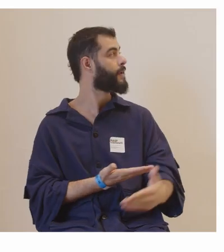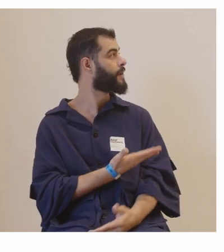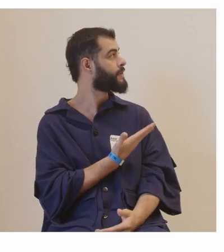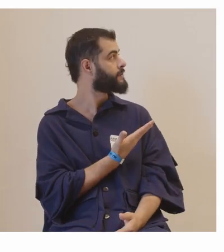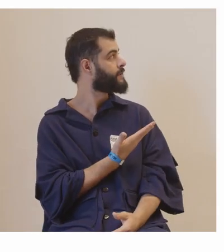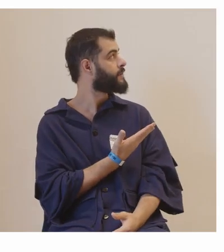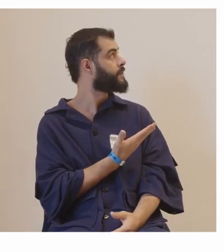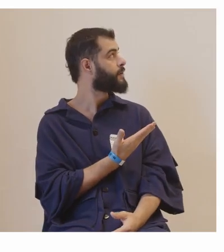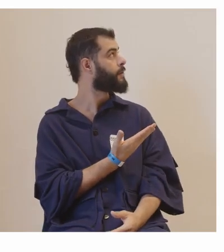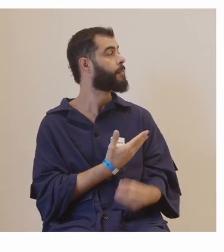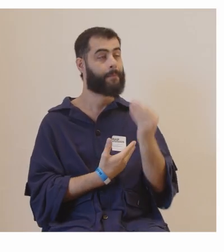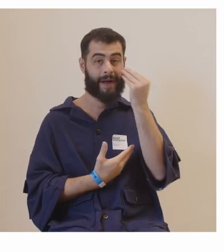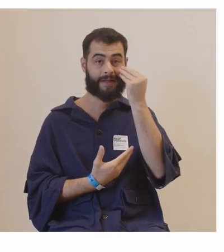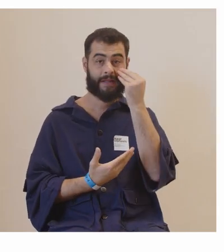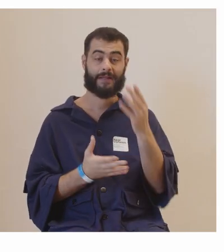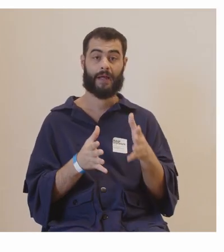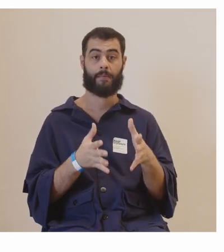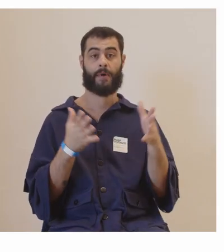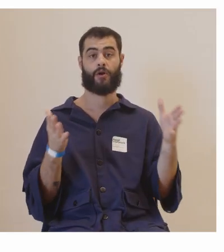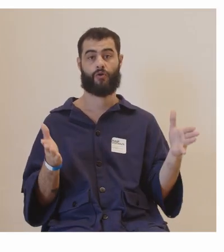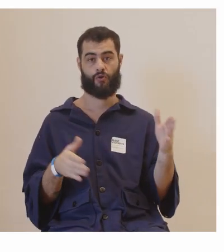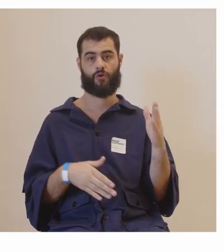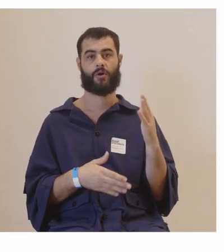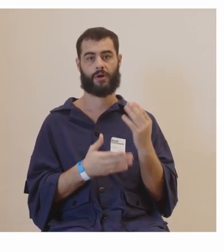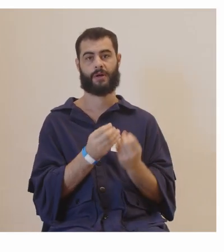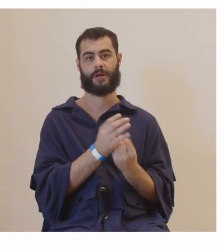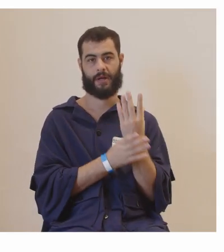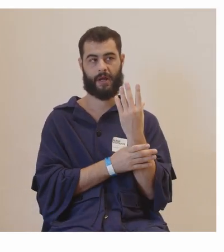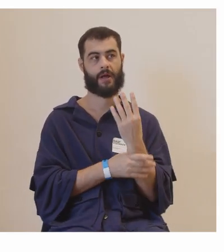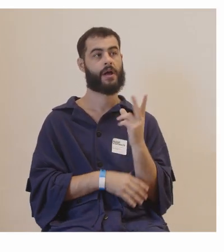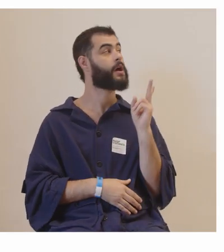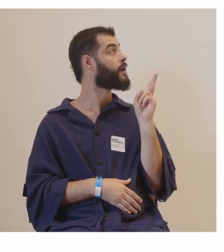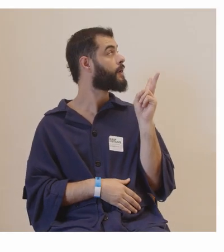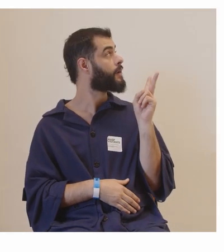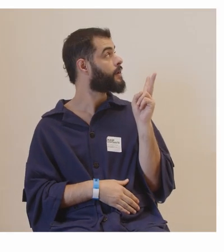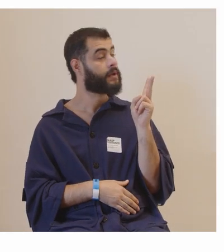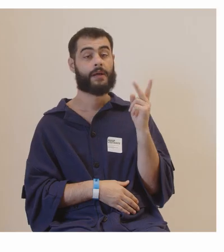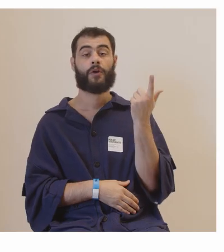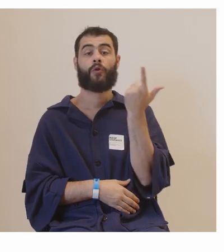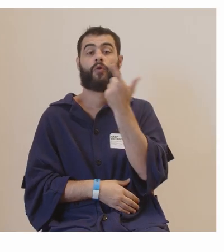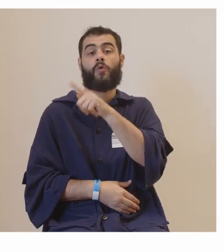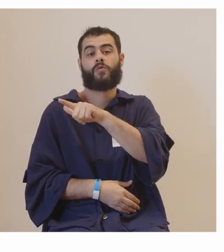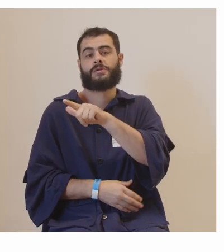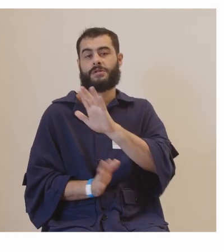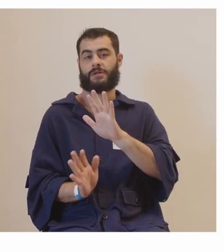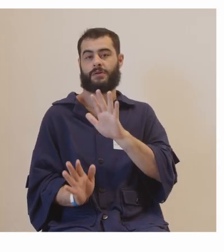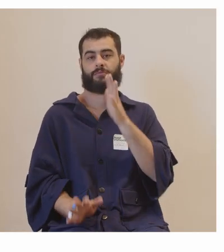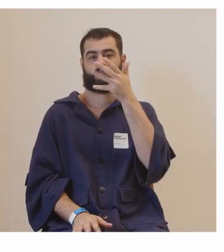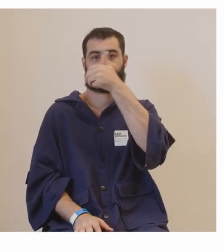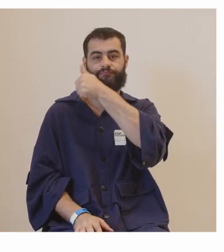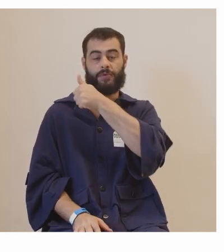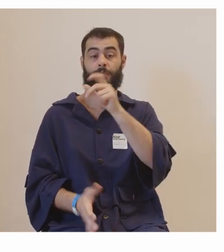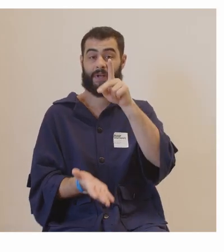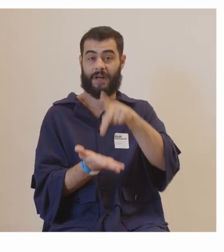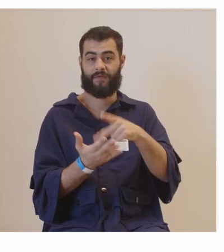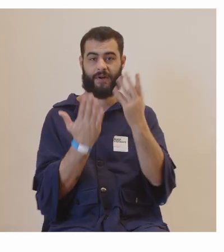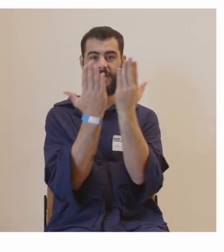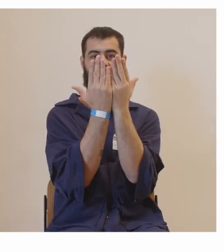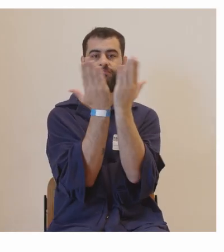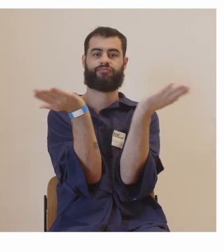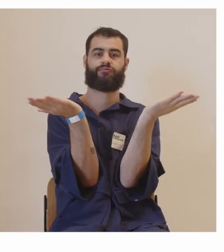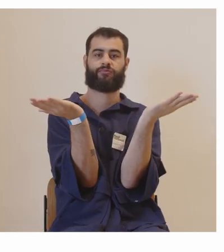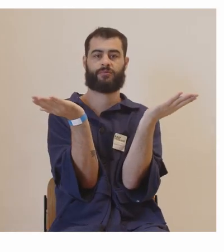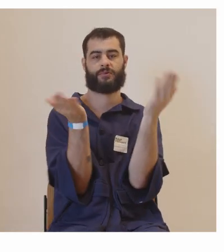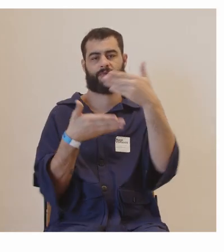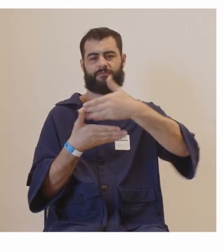Relva. O que vocês estão vendo aqui são as duas secções da pintura que sobreviveram ao fato de que ela foi partida e cortada em não sei